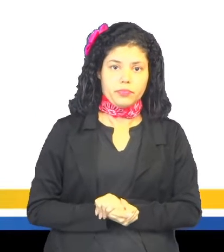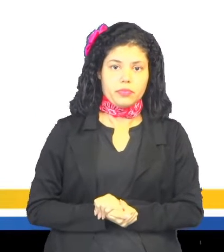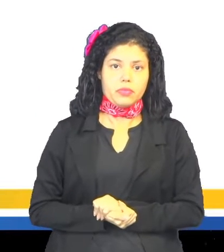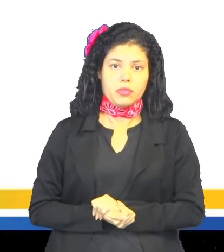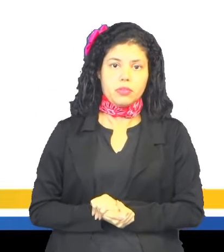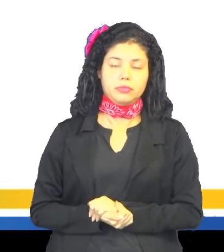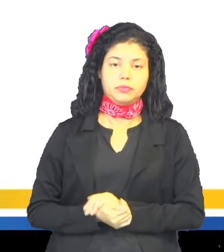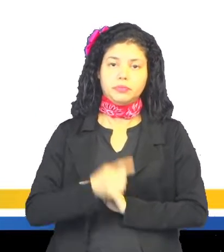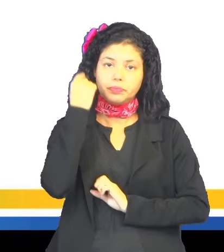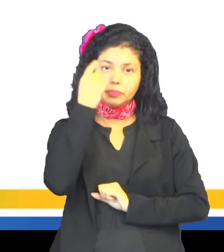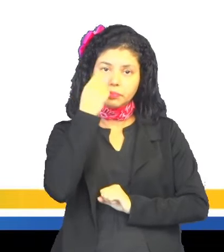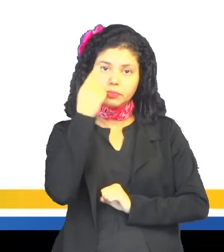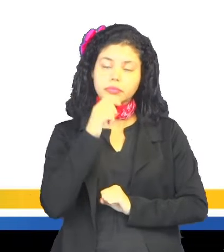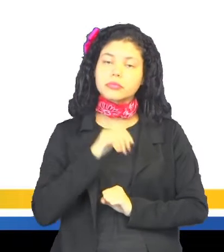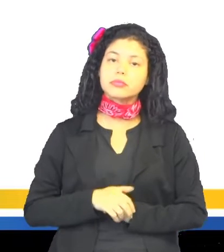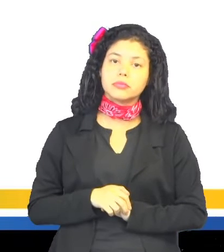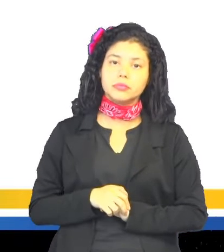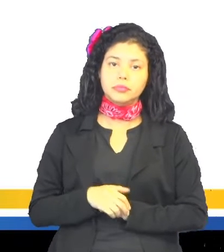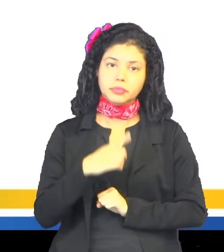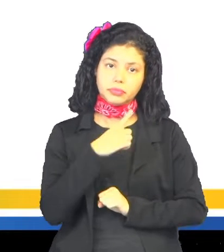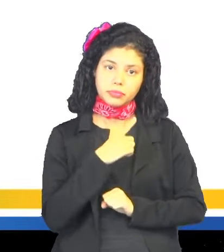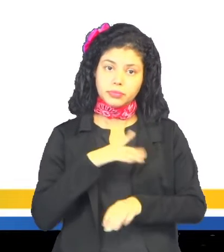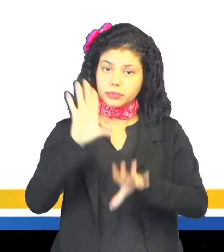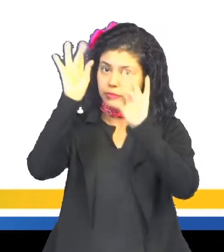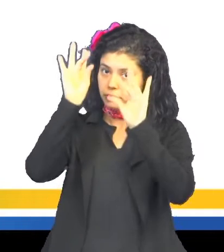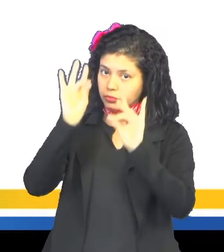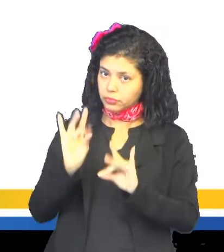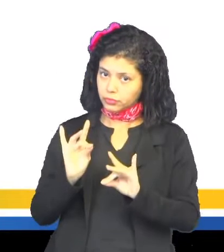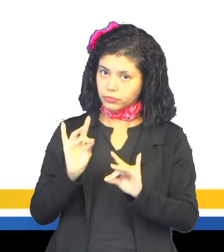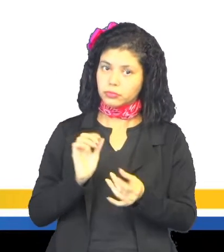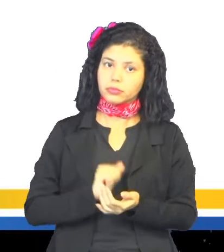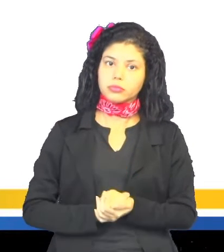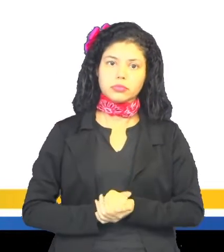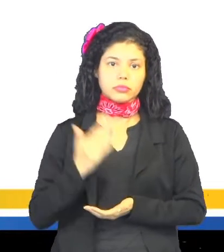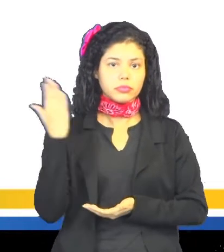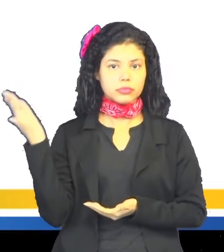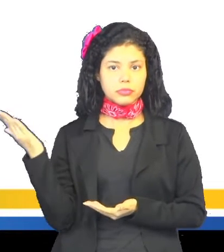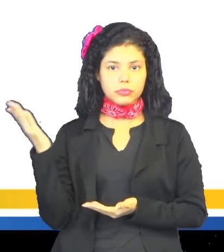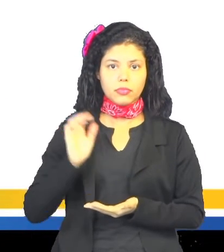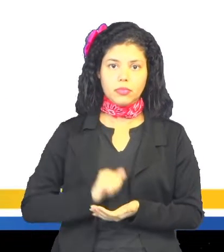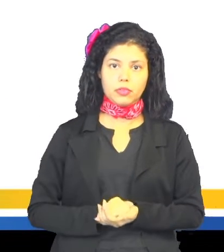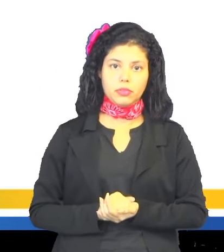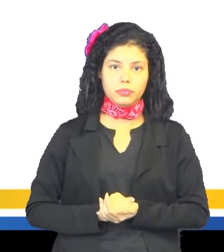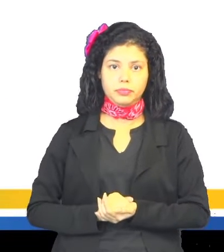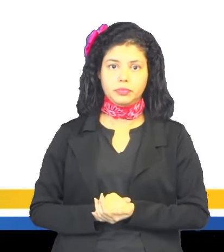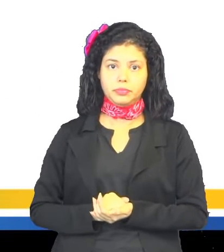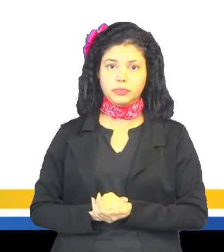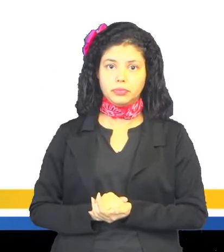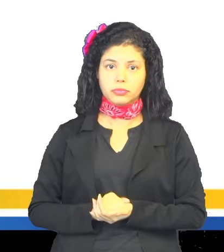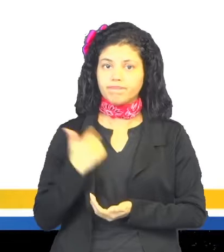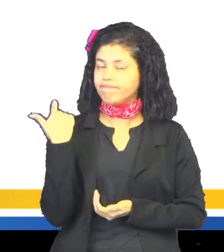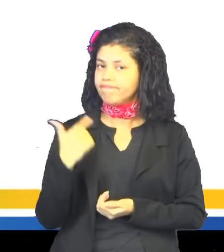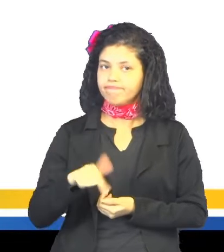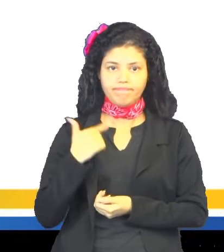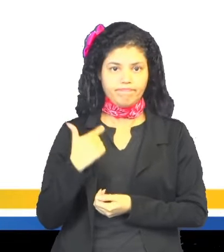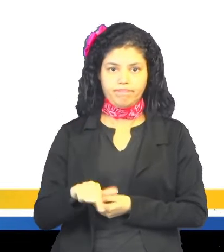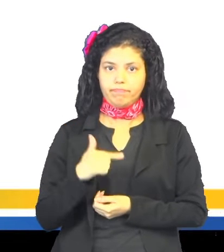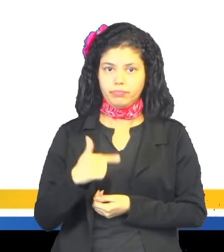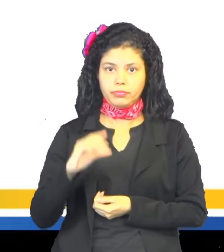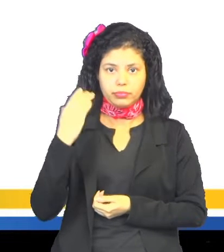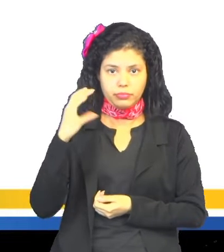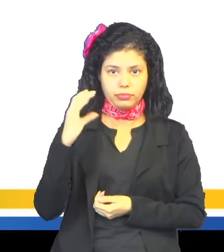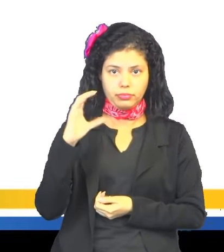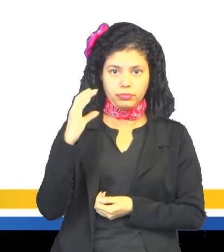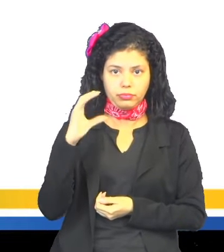tá na língua espanhola galerinha que cabemos destacar primeiramente der é que a cedilha ela não existe na língua espanhola